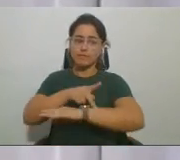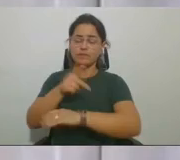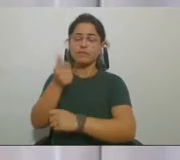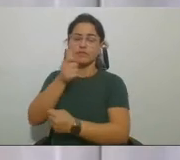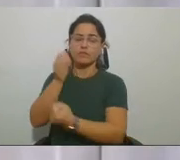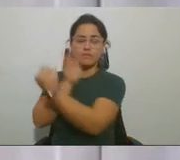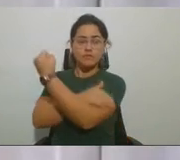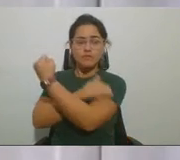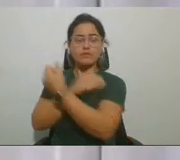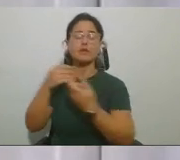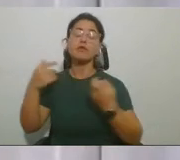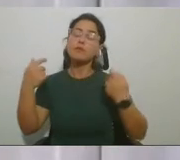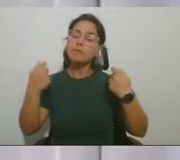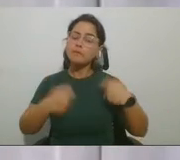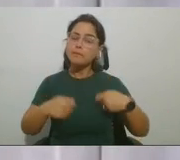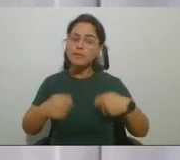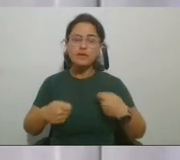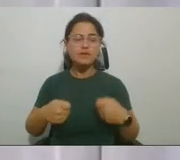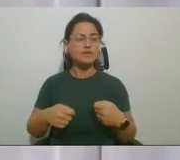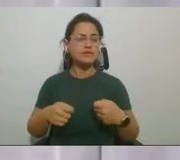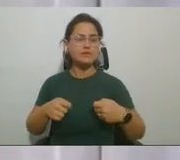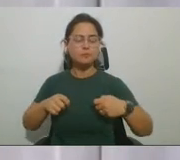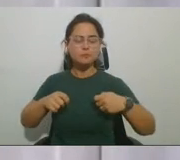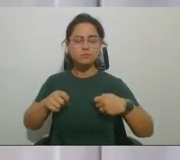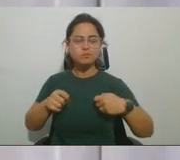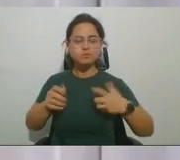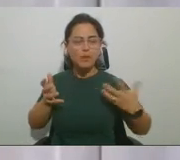grande incursão em todo e